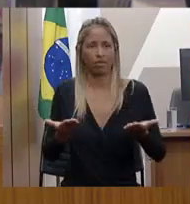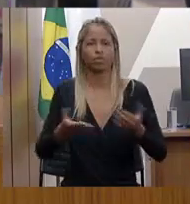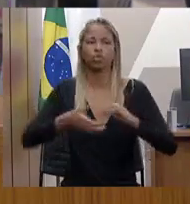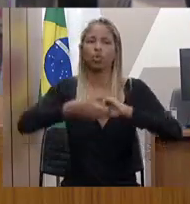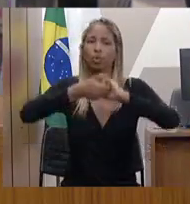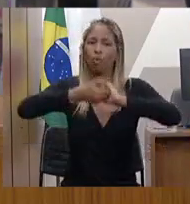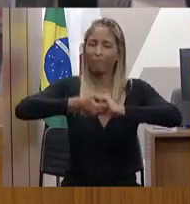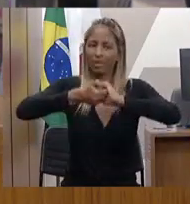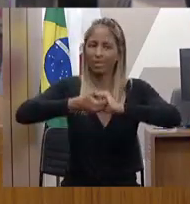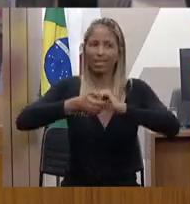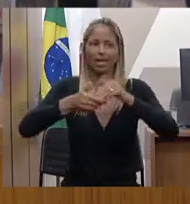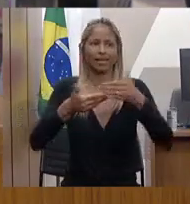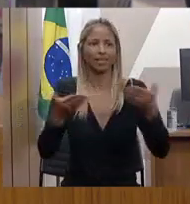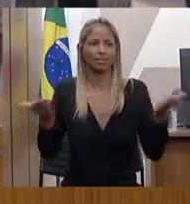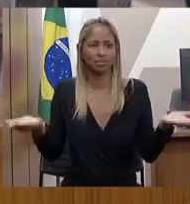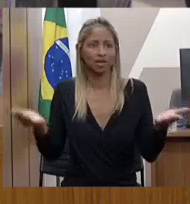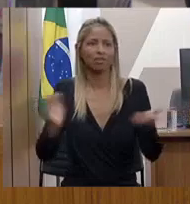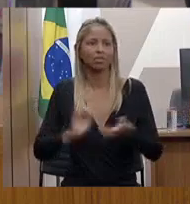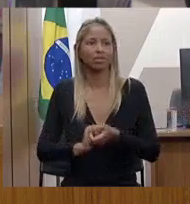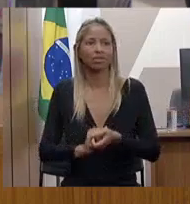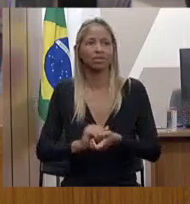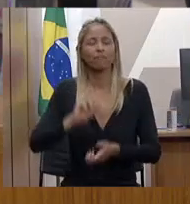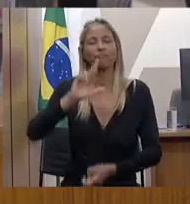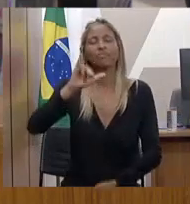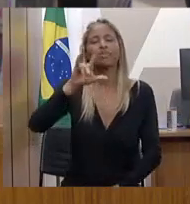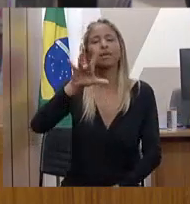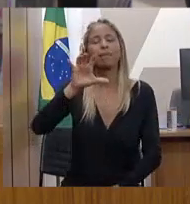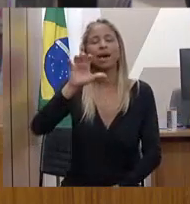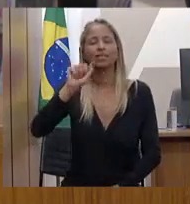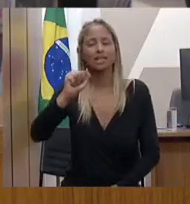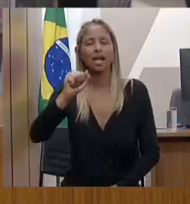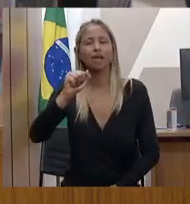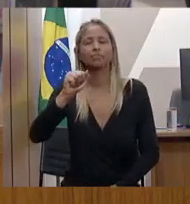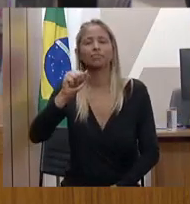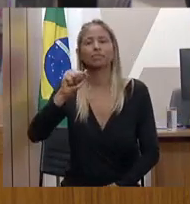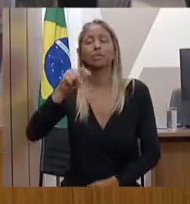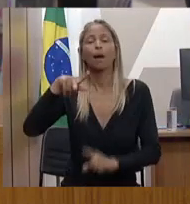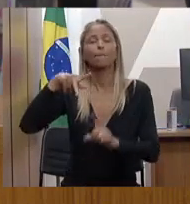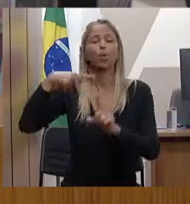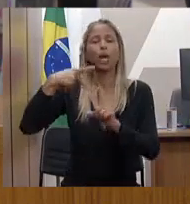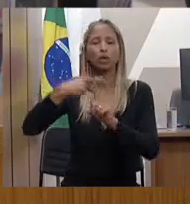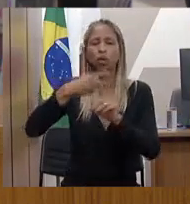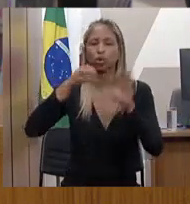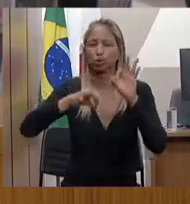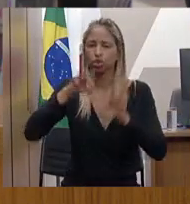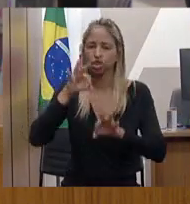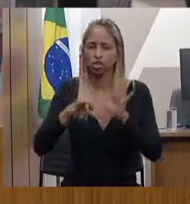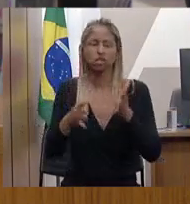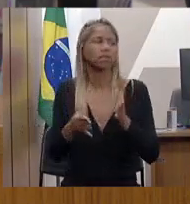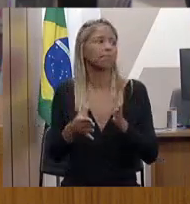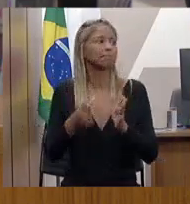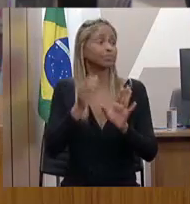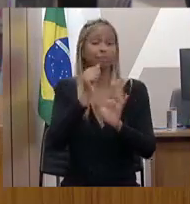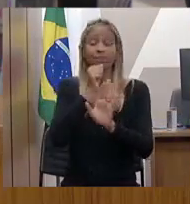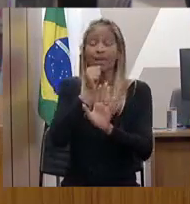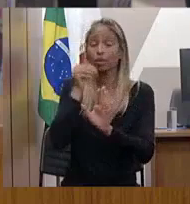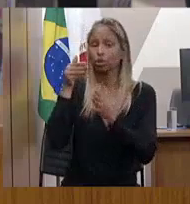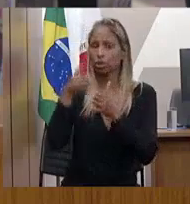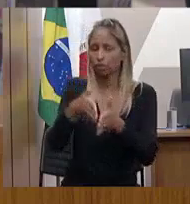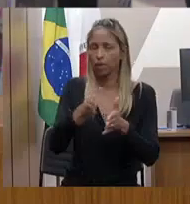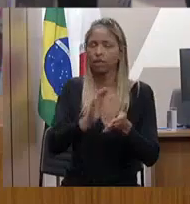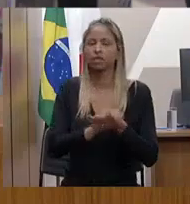cumprimentar aqui a mesa é Marcela a procuradora nosso que ainda não chegou